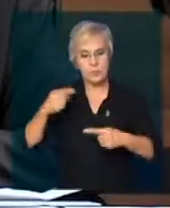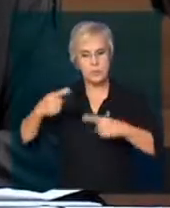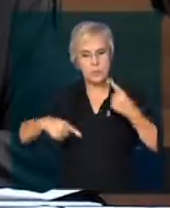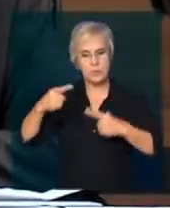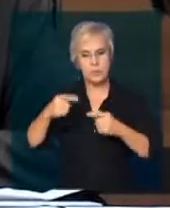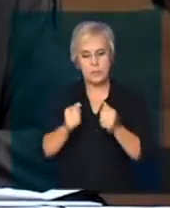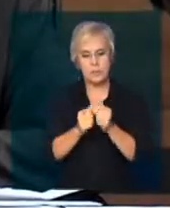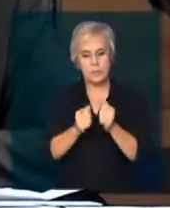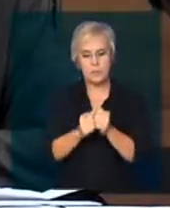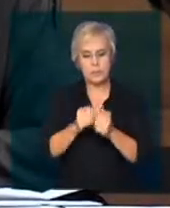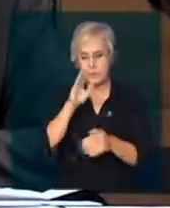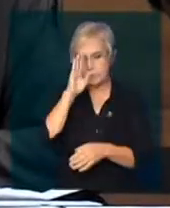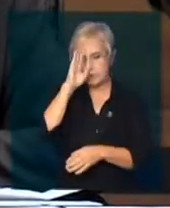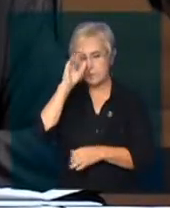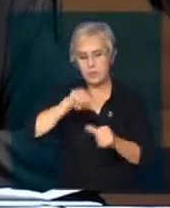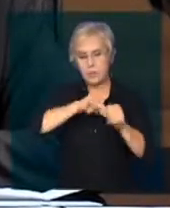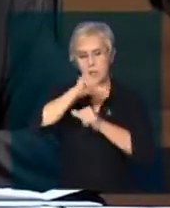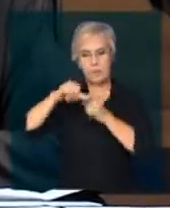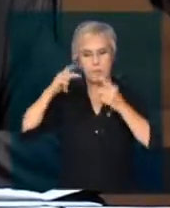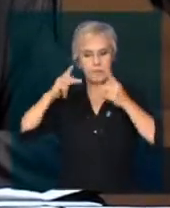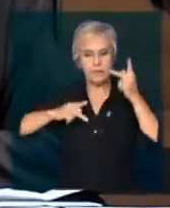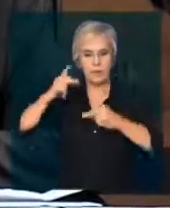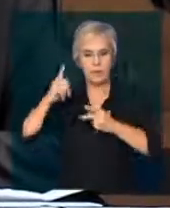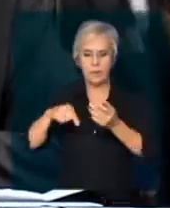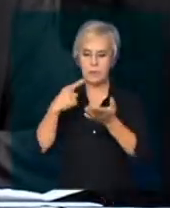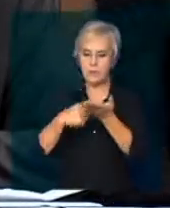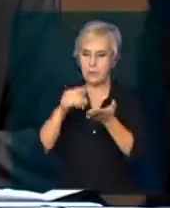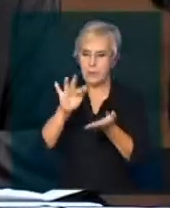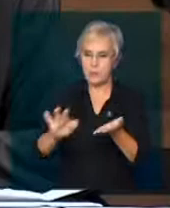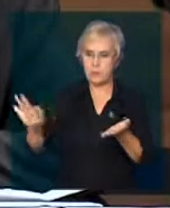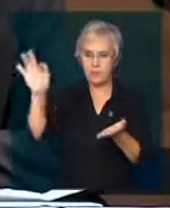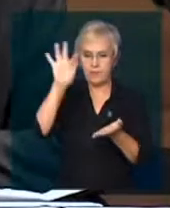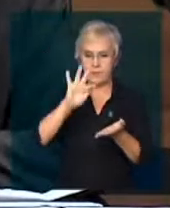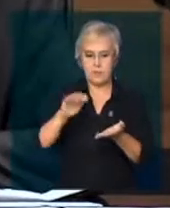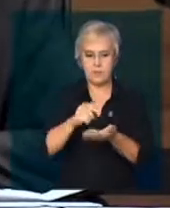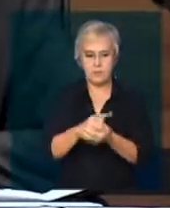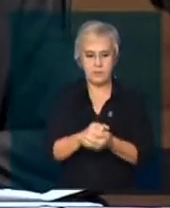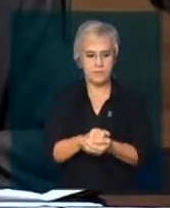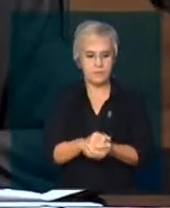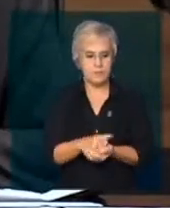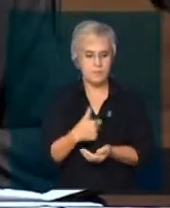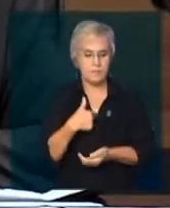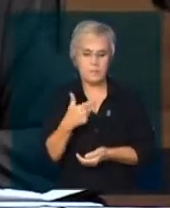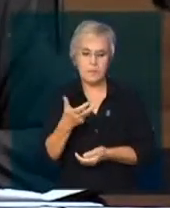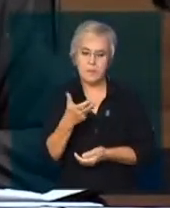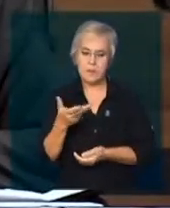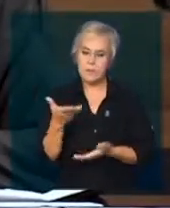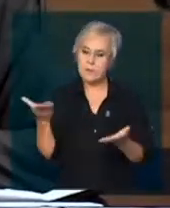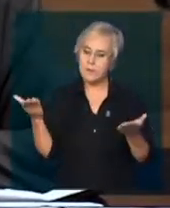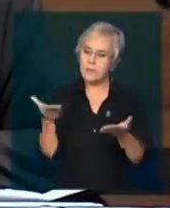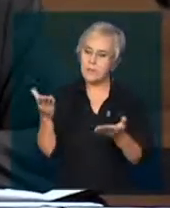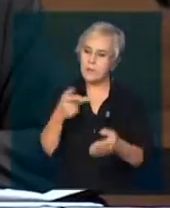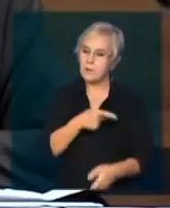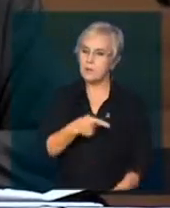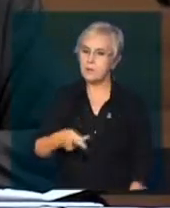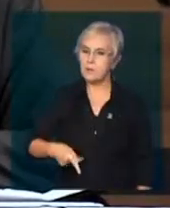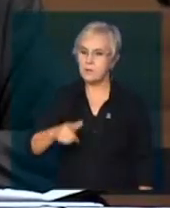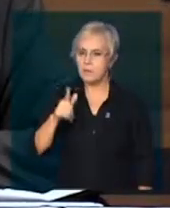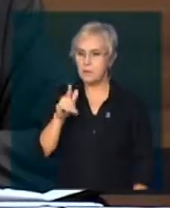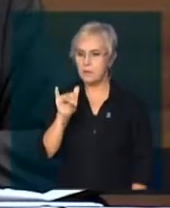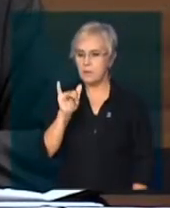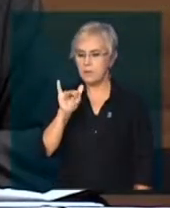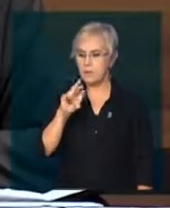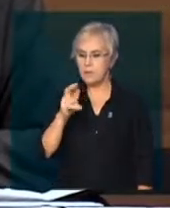debatido, principalmente da reforma política e do Pacto Federativo. Eu queria, presidente Guilherme,